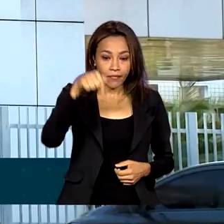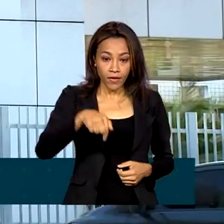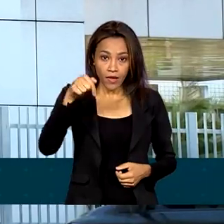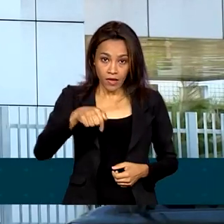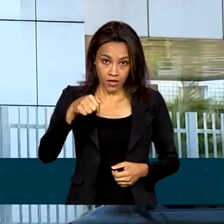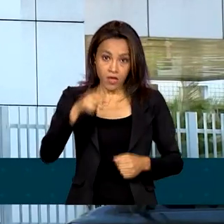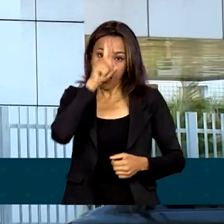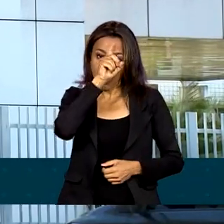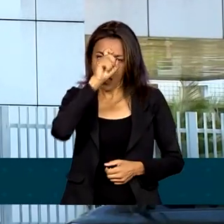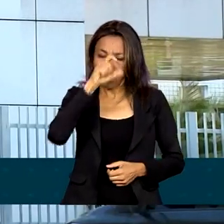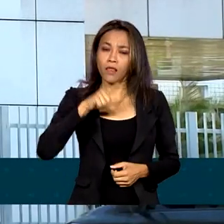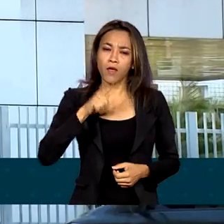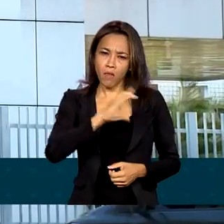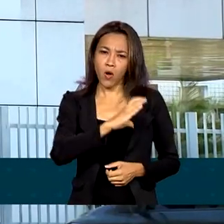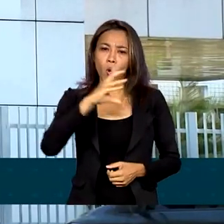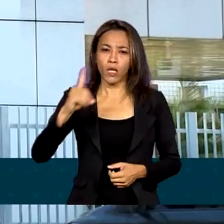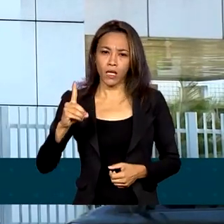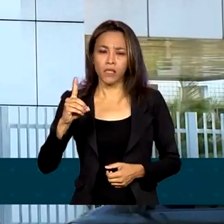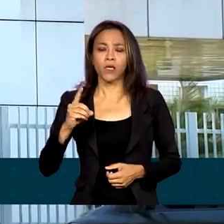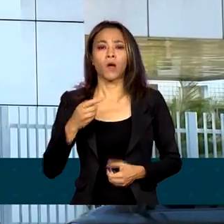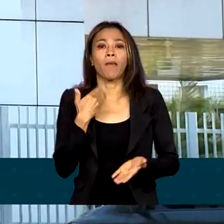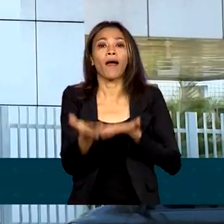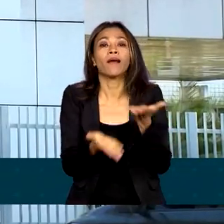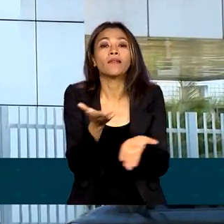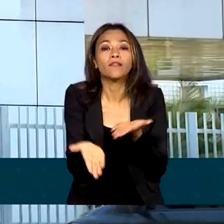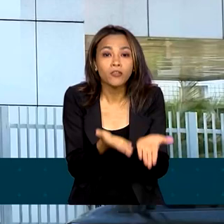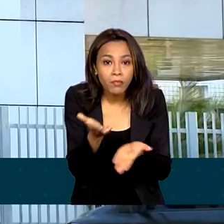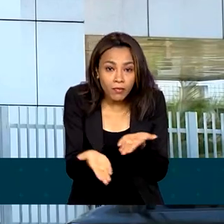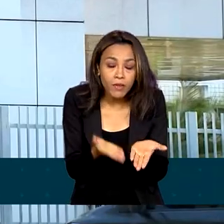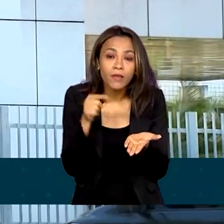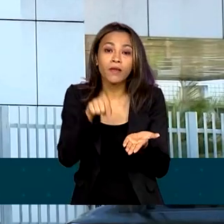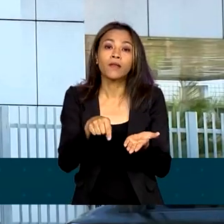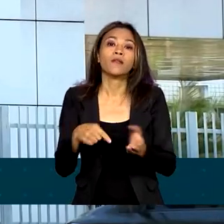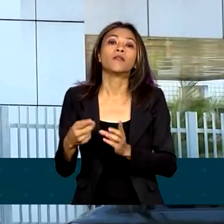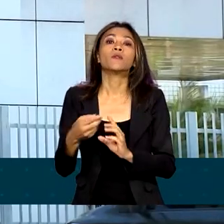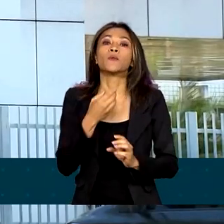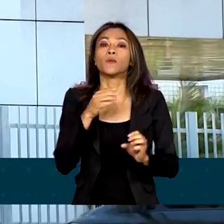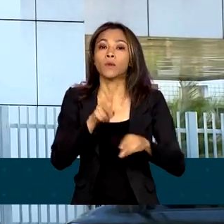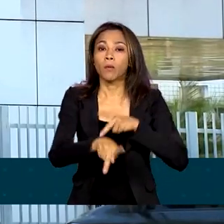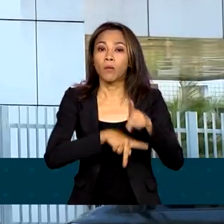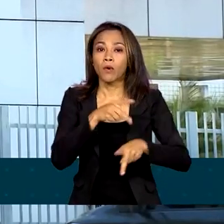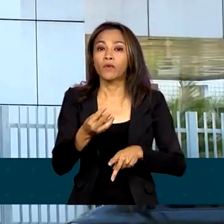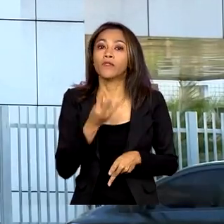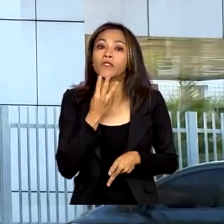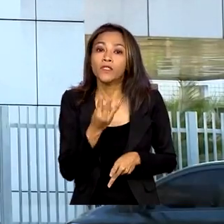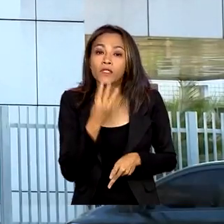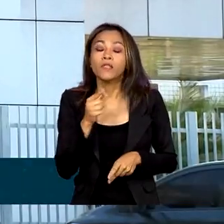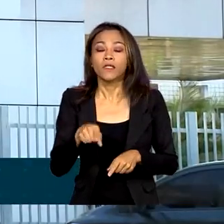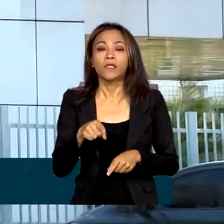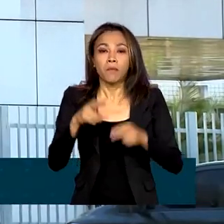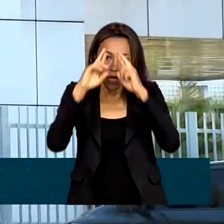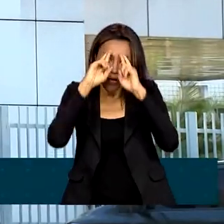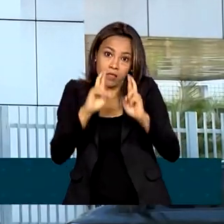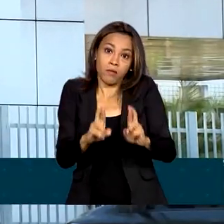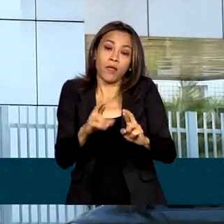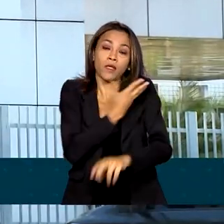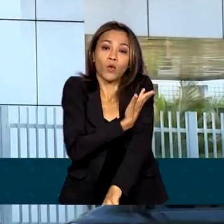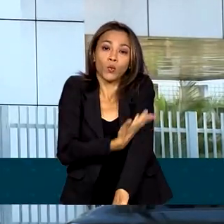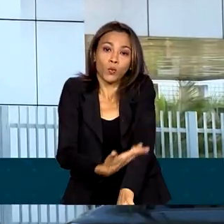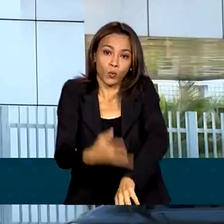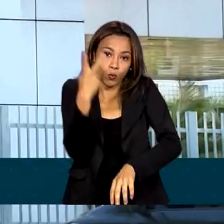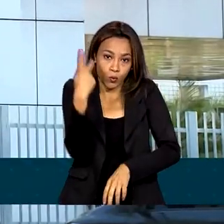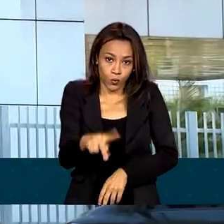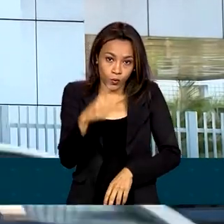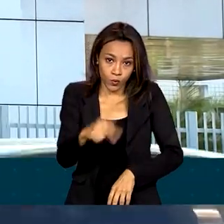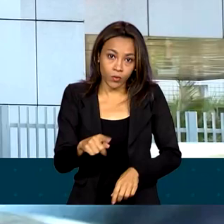de atendimento aos indígenas e respeita as práticas culturais do povo Yanomami. A tradição alimentar dos pacientes indígenas